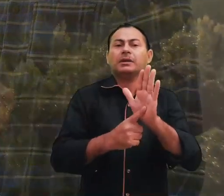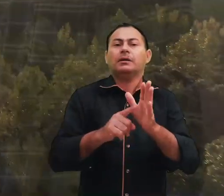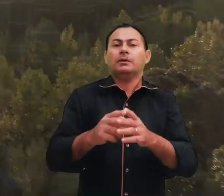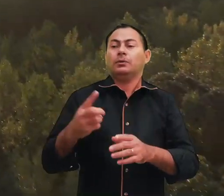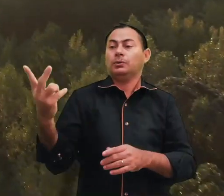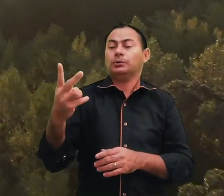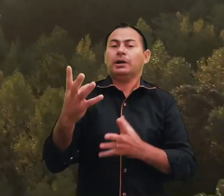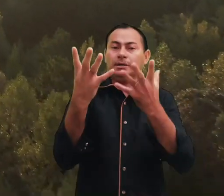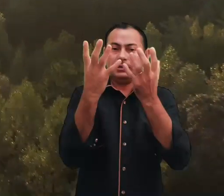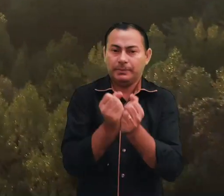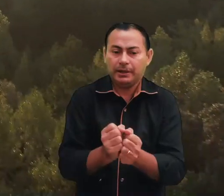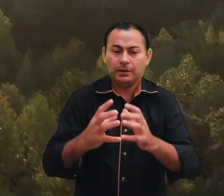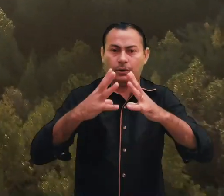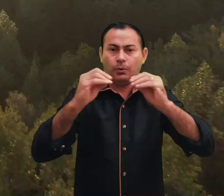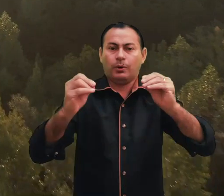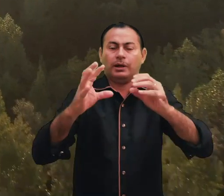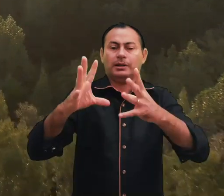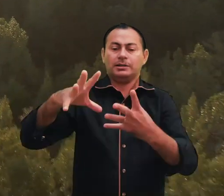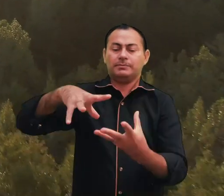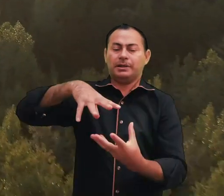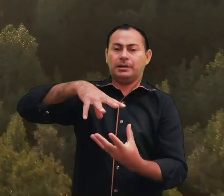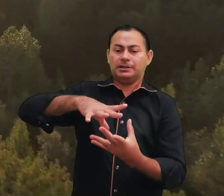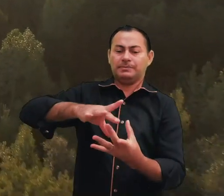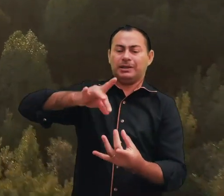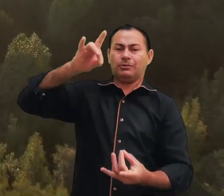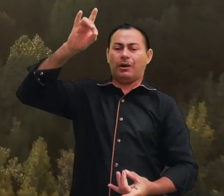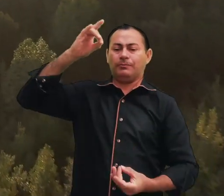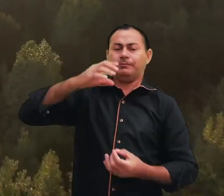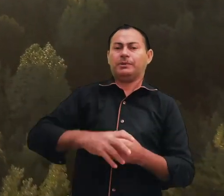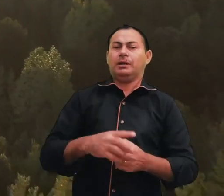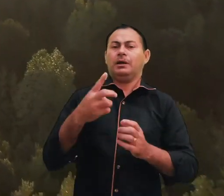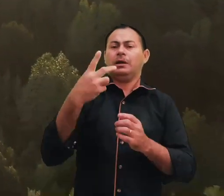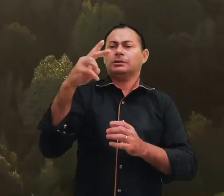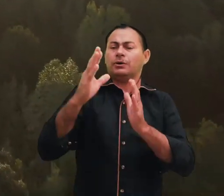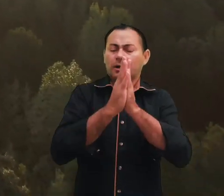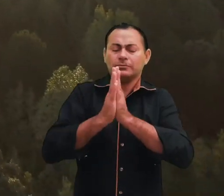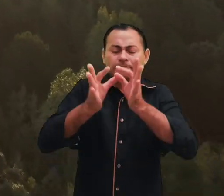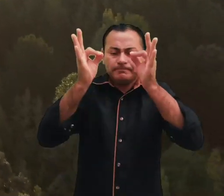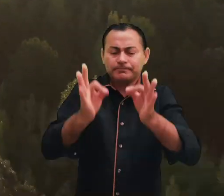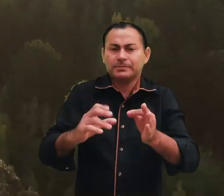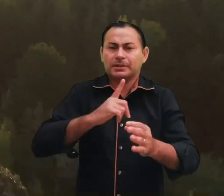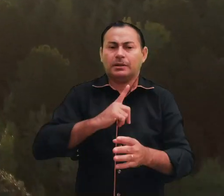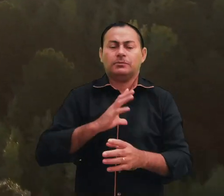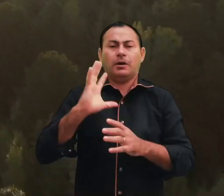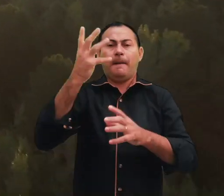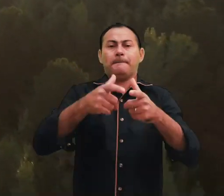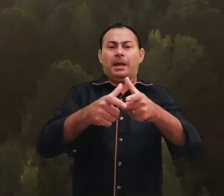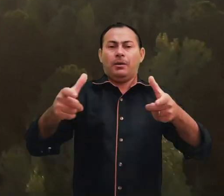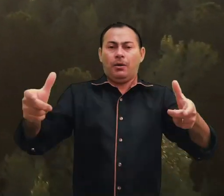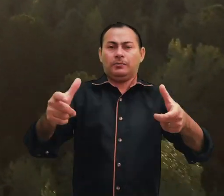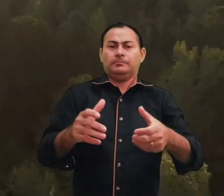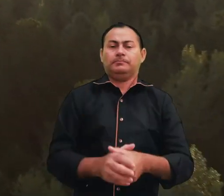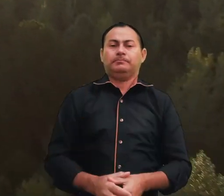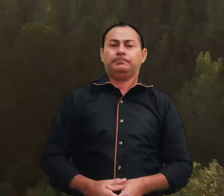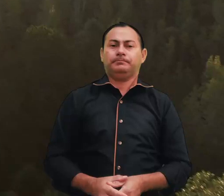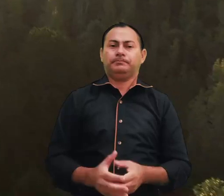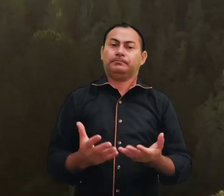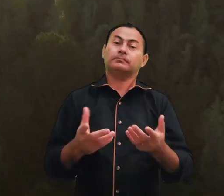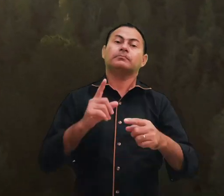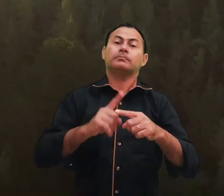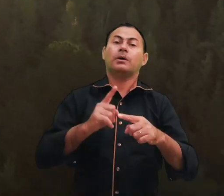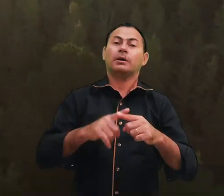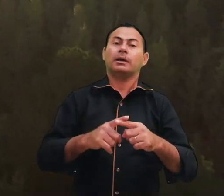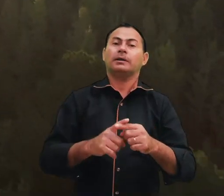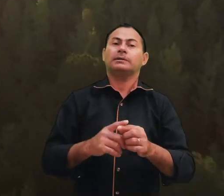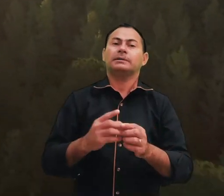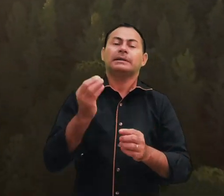resultado é que os dois receberão cura espiritual e suas orações serão tão honestas que terão um efeito maior. Por